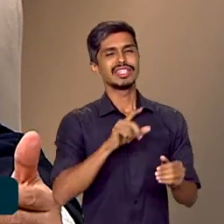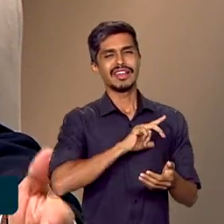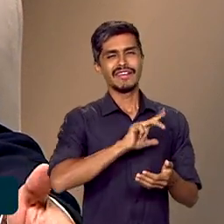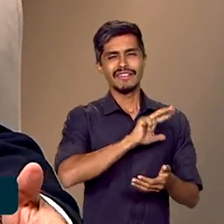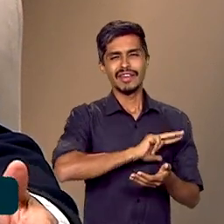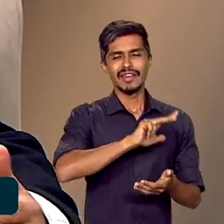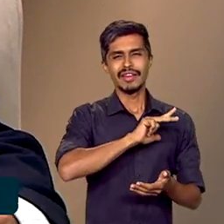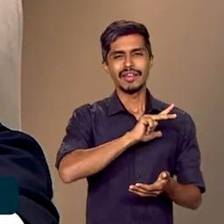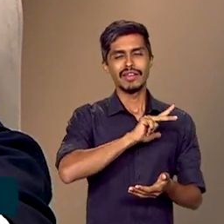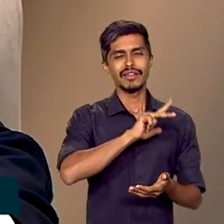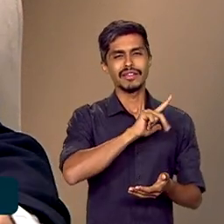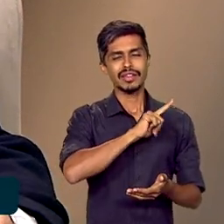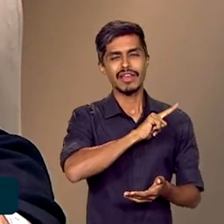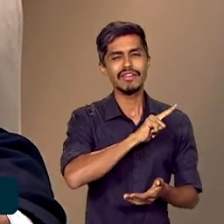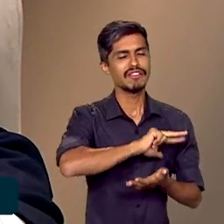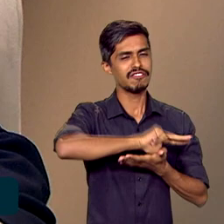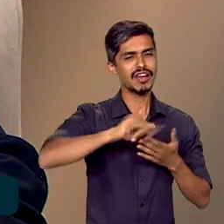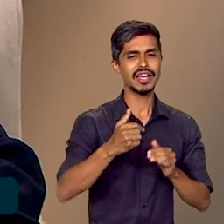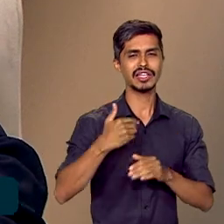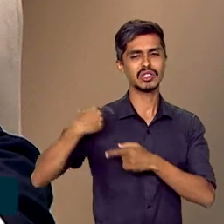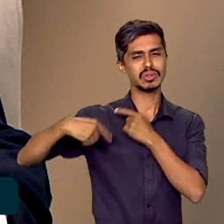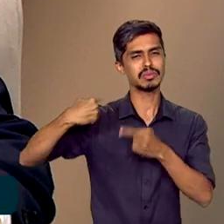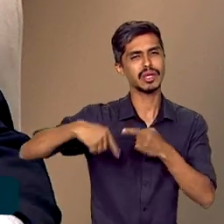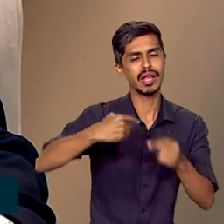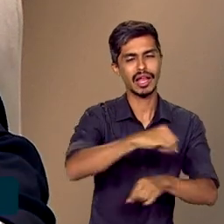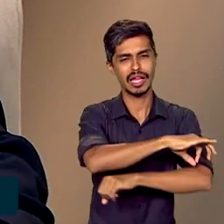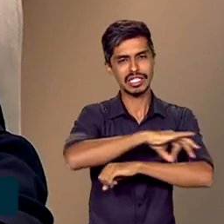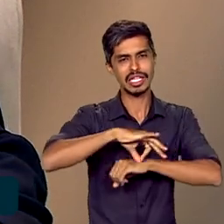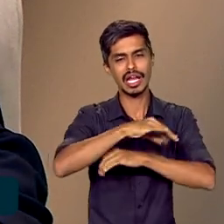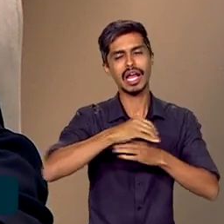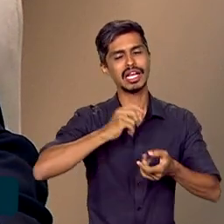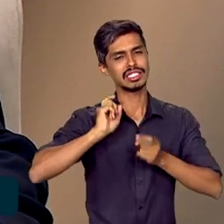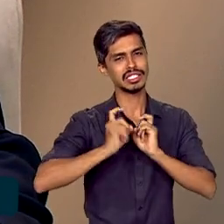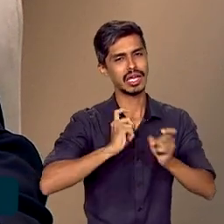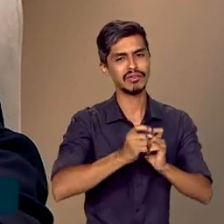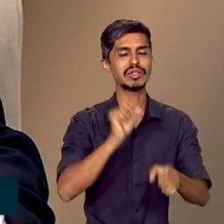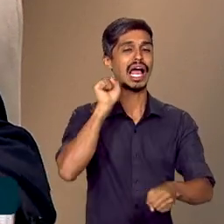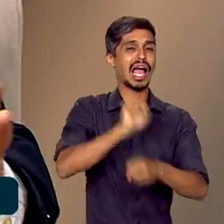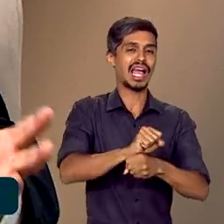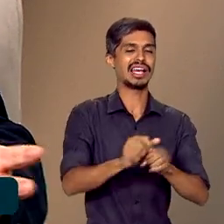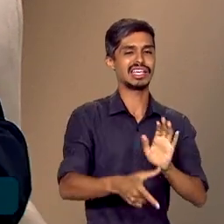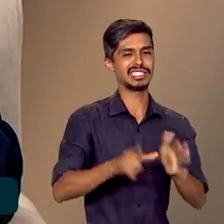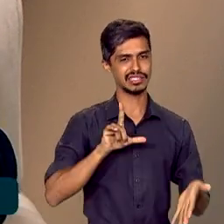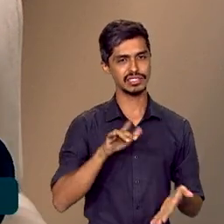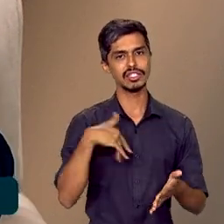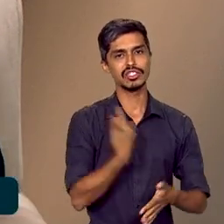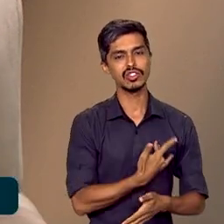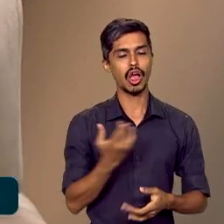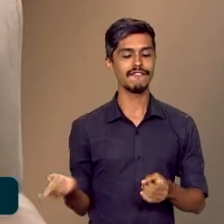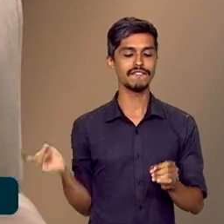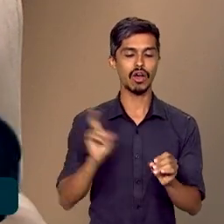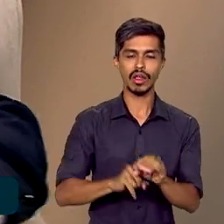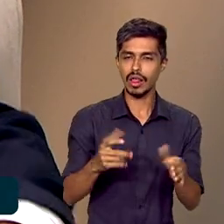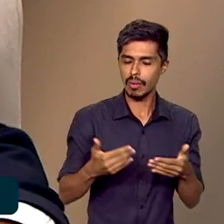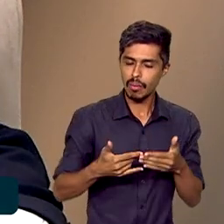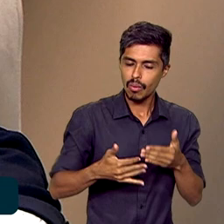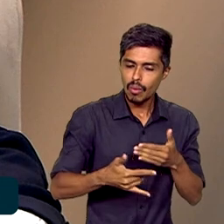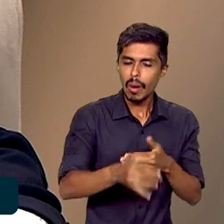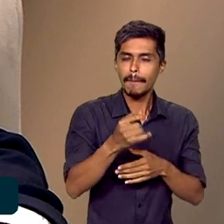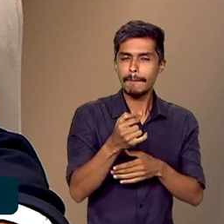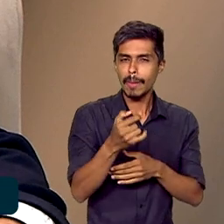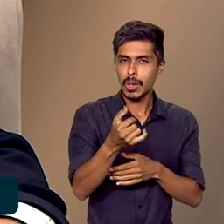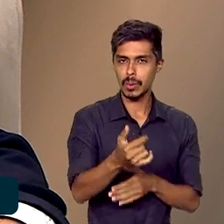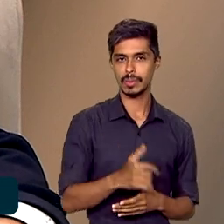de processos administrativos de criação de assentamentos que foram paralisados. Então, estamos retomando